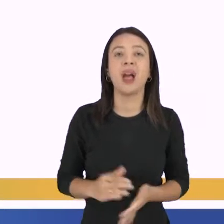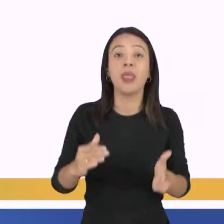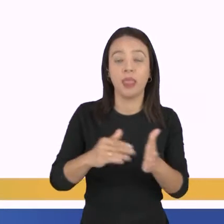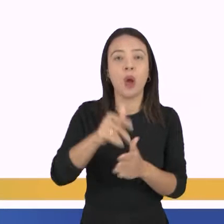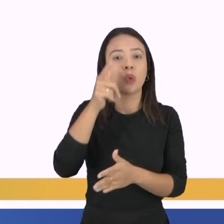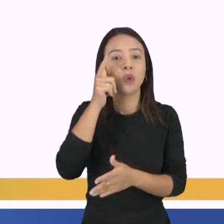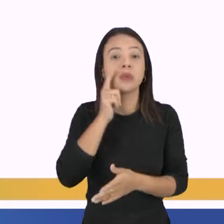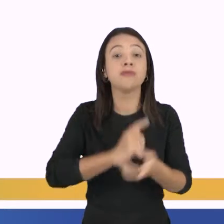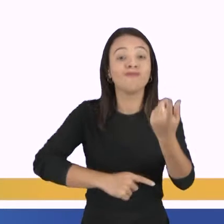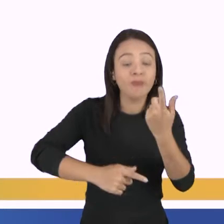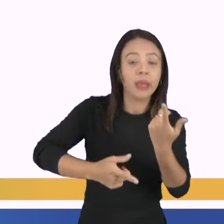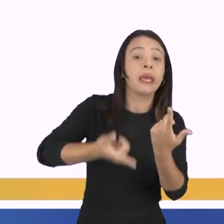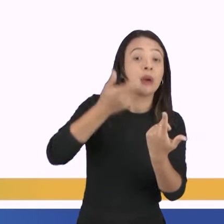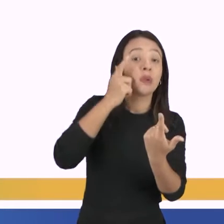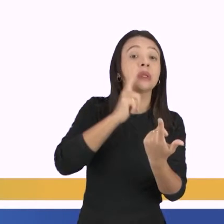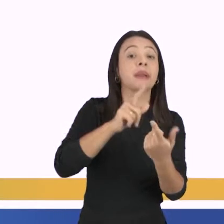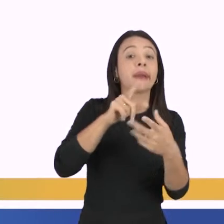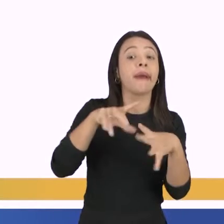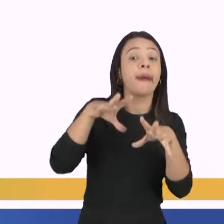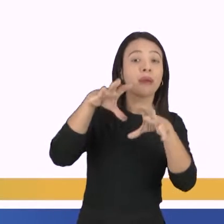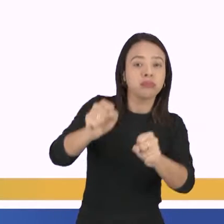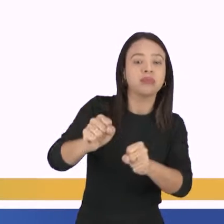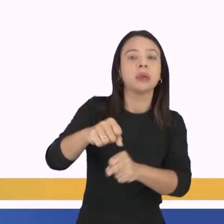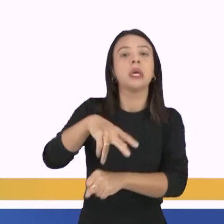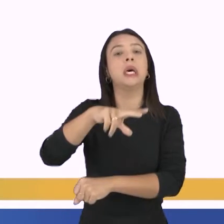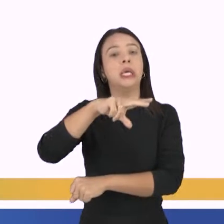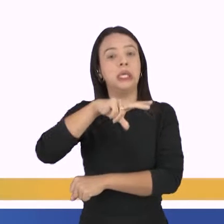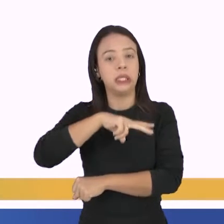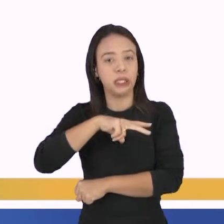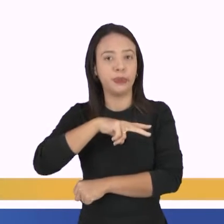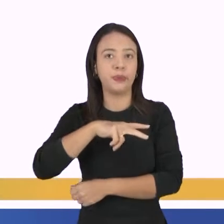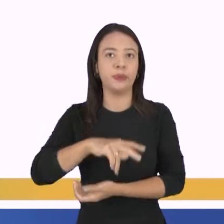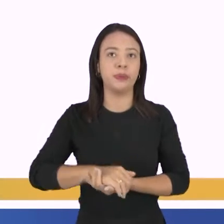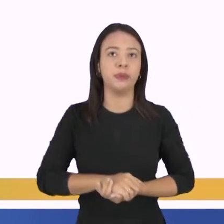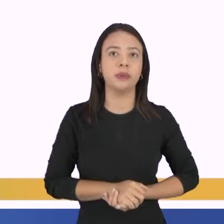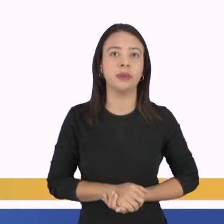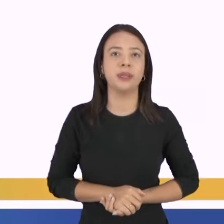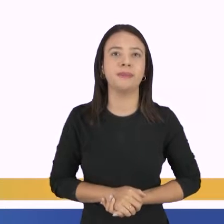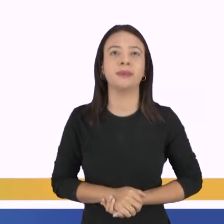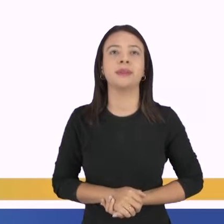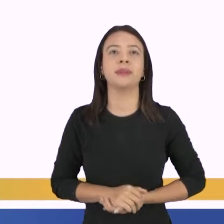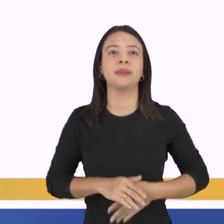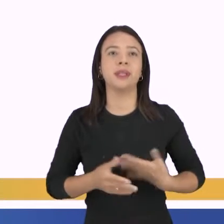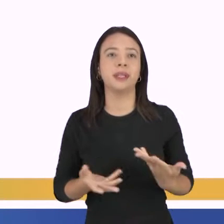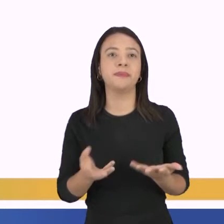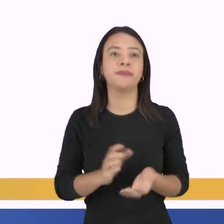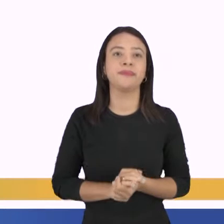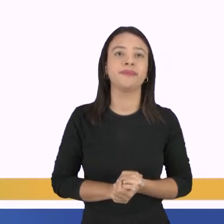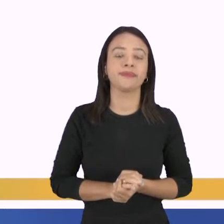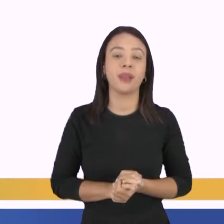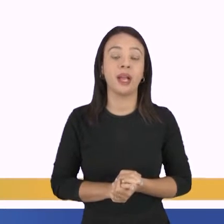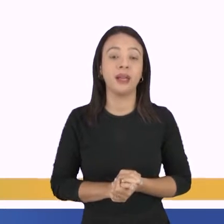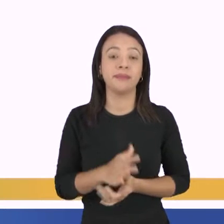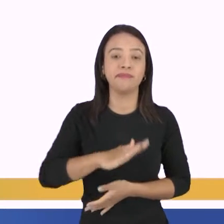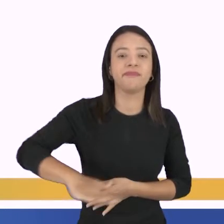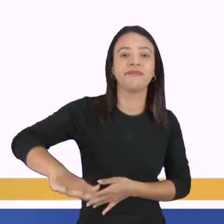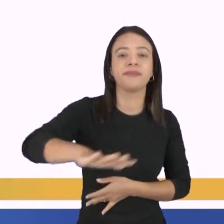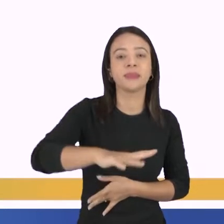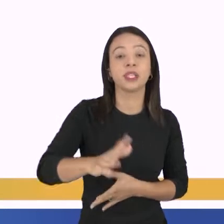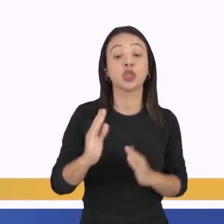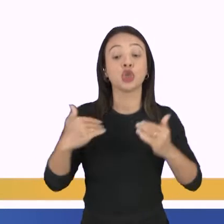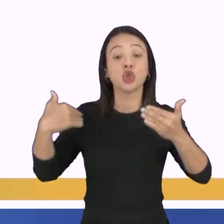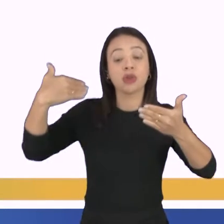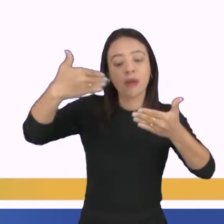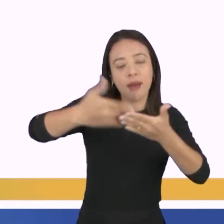conquista espanhola do continente no século XVI, tá? Então, eles ocuparam essa região, chegando aqui